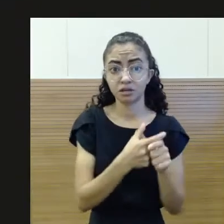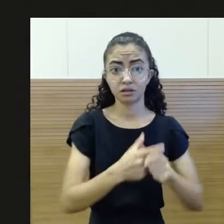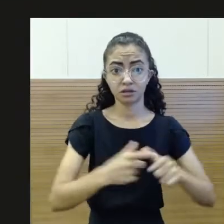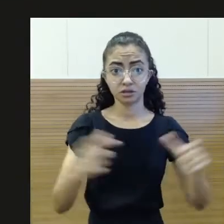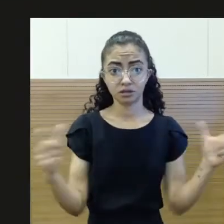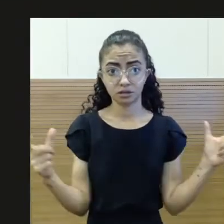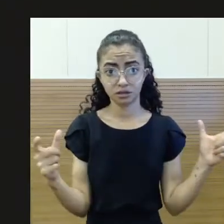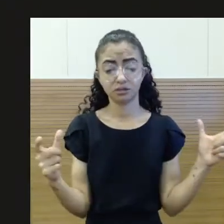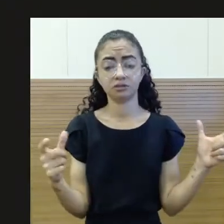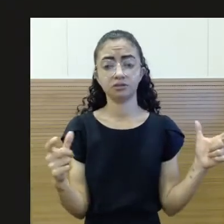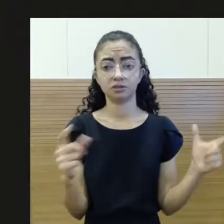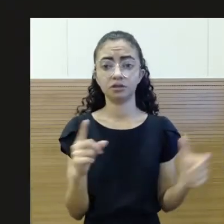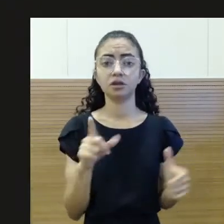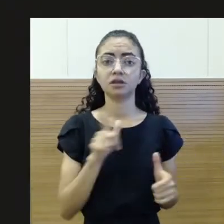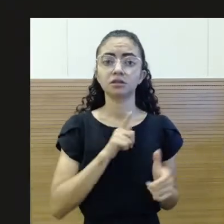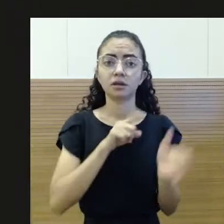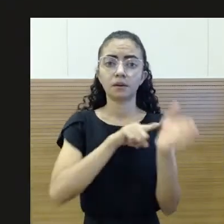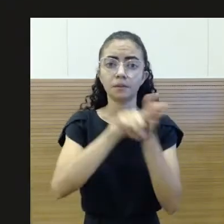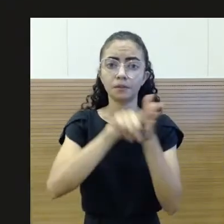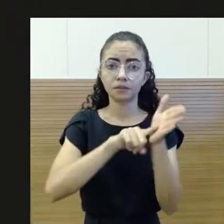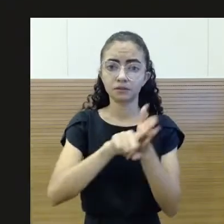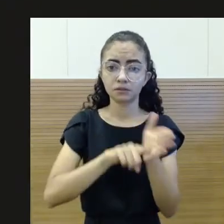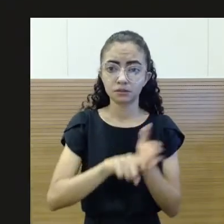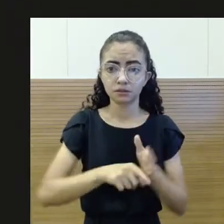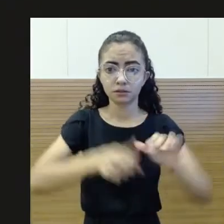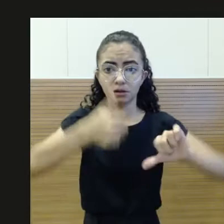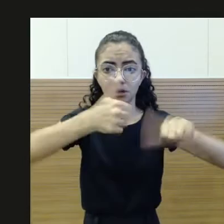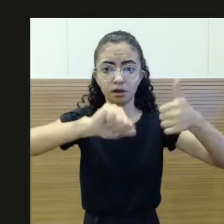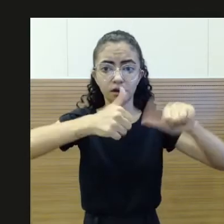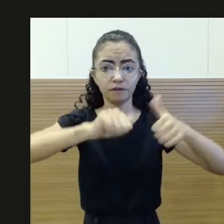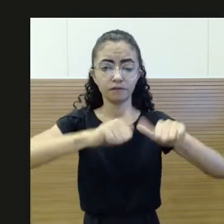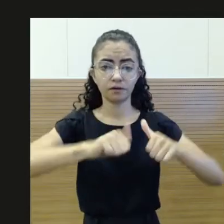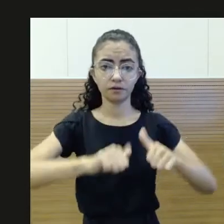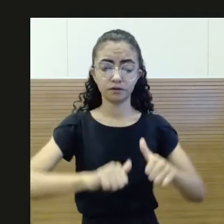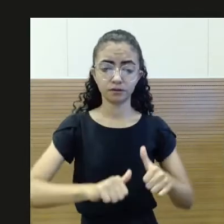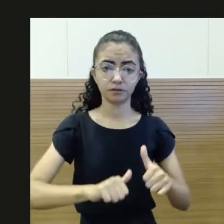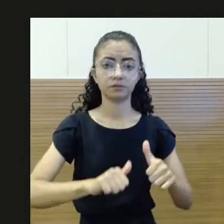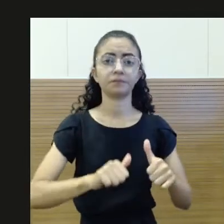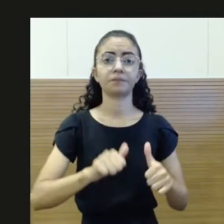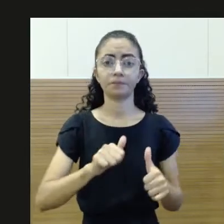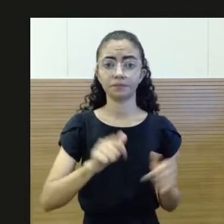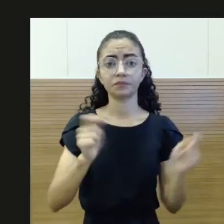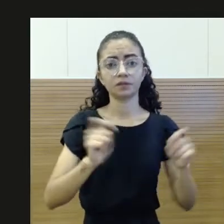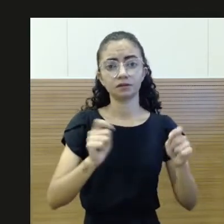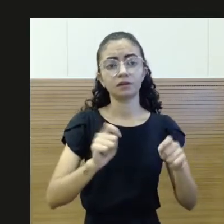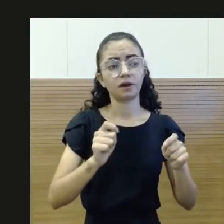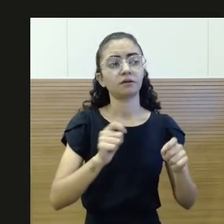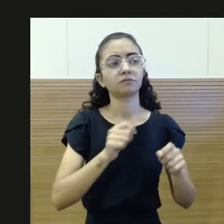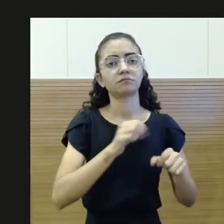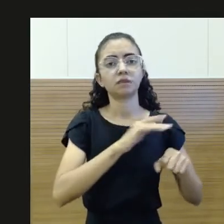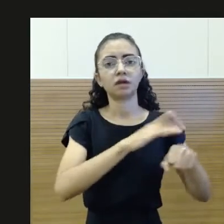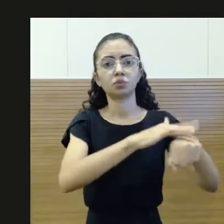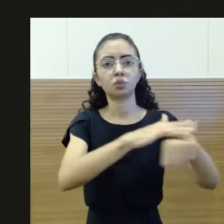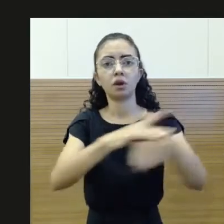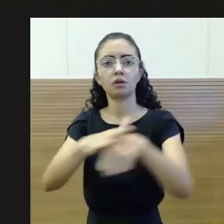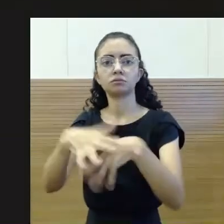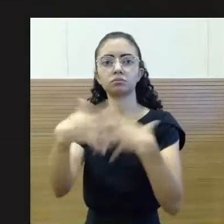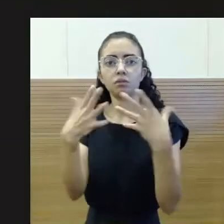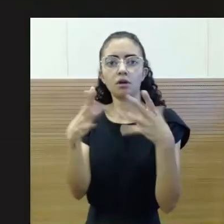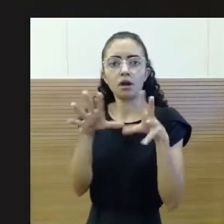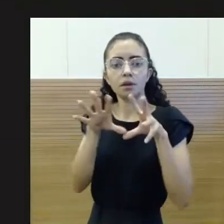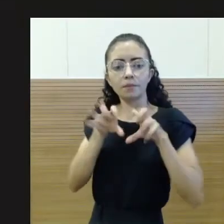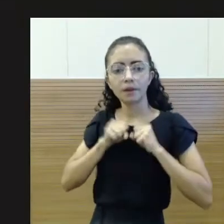alguns desses trabalhos fizeram meta-análise e confirmam esses resultados para várias doenças crônicas, né? E também temos,